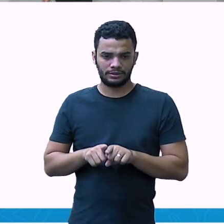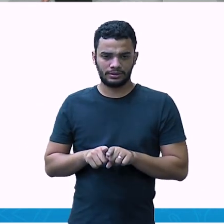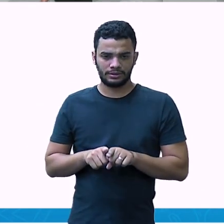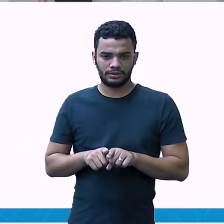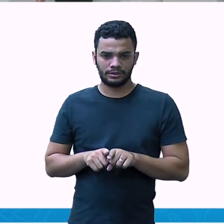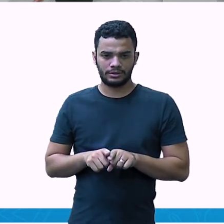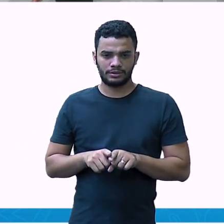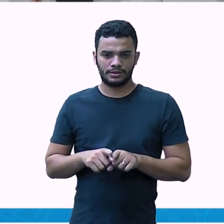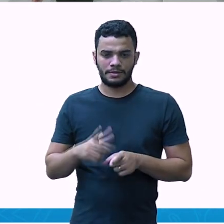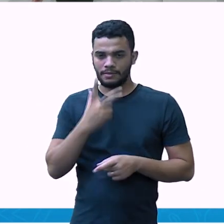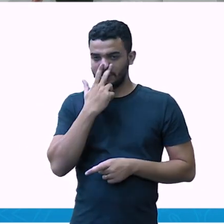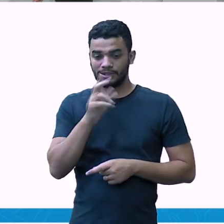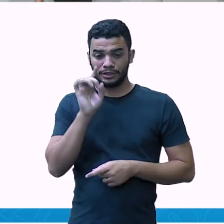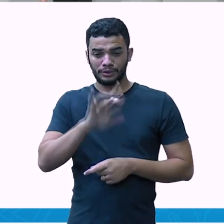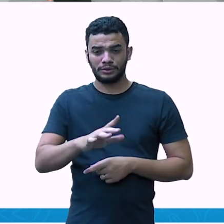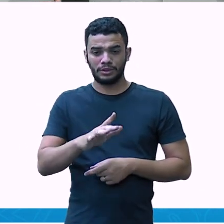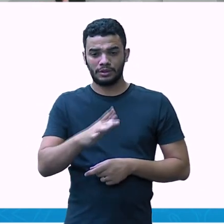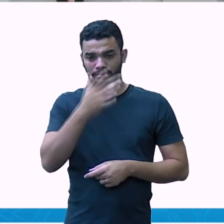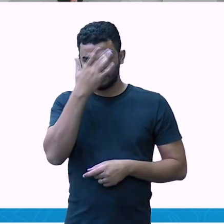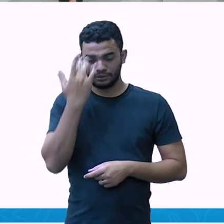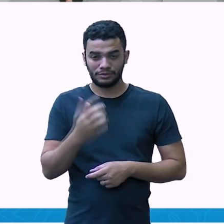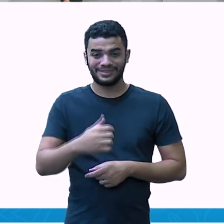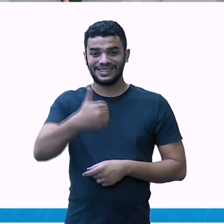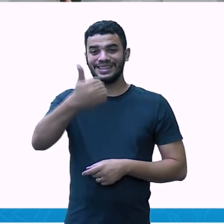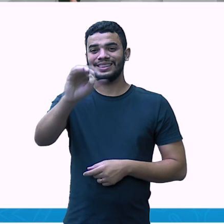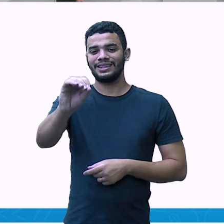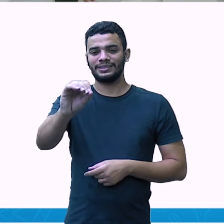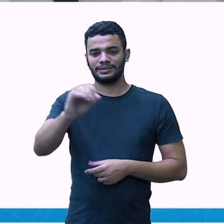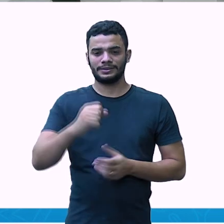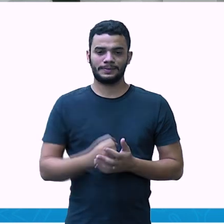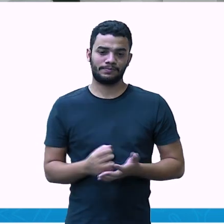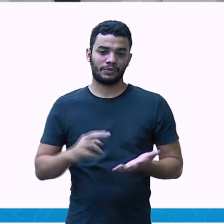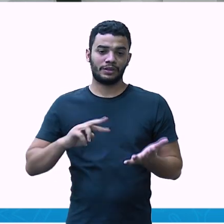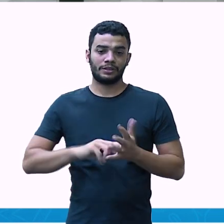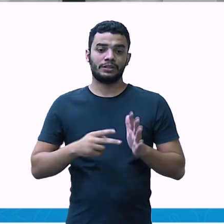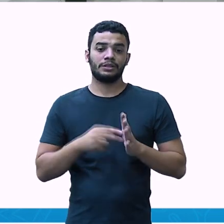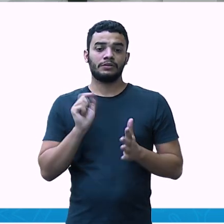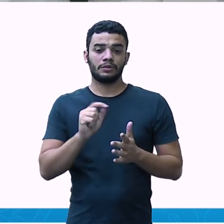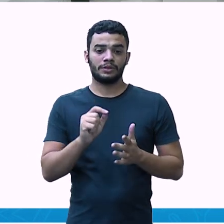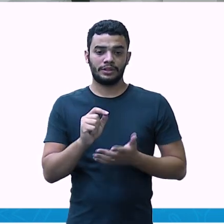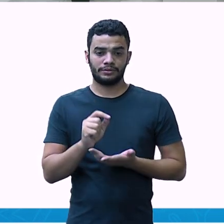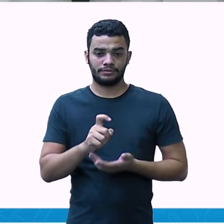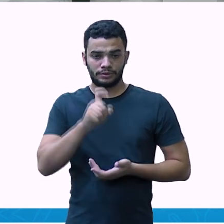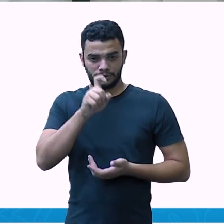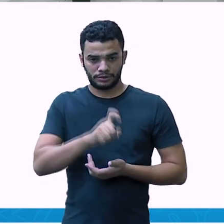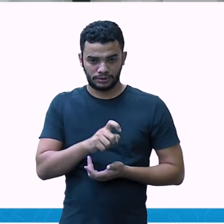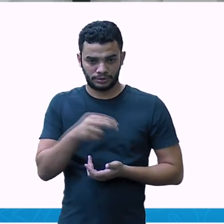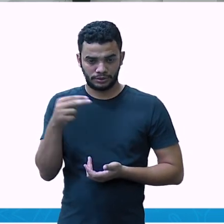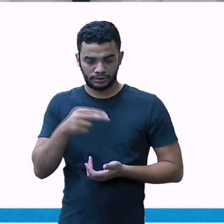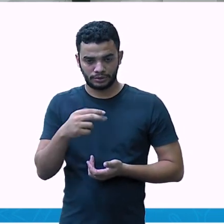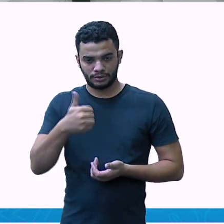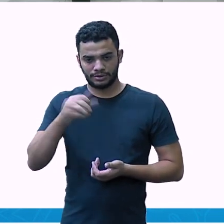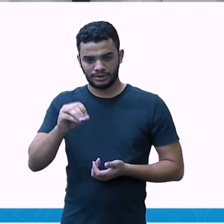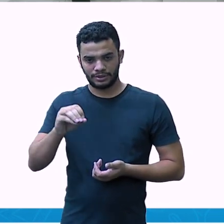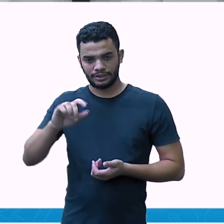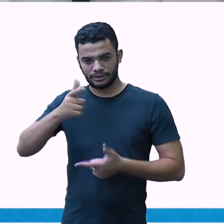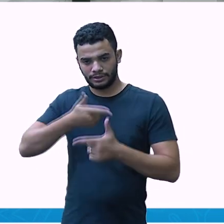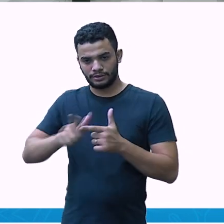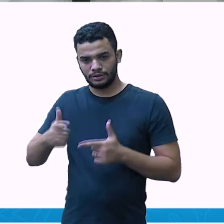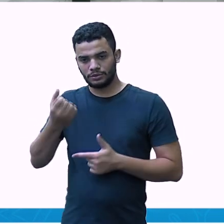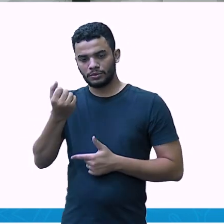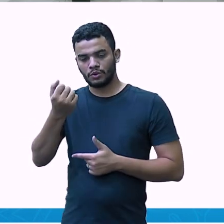10. Então, fazendo a regra de 3, nós vamos ter 10 dividido pelo total,